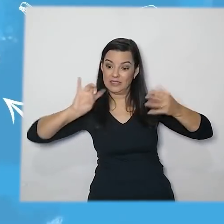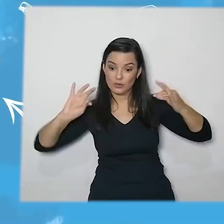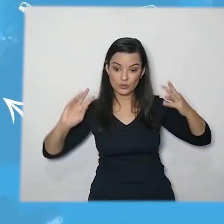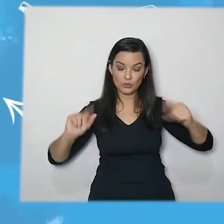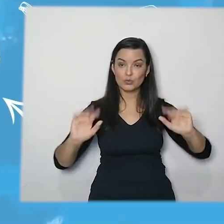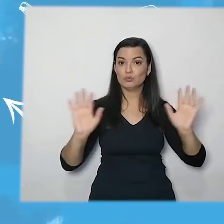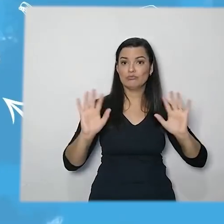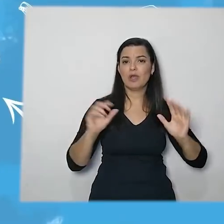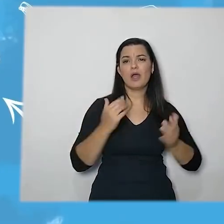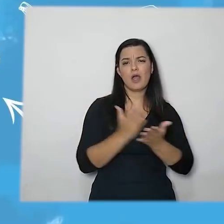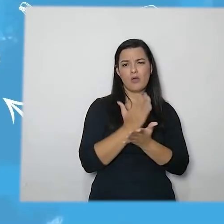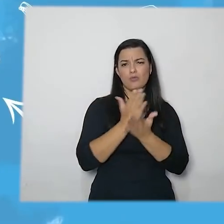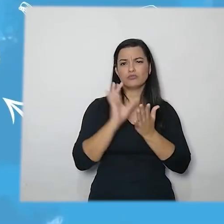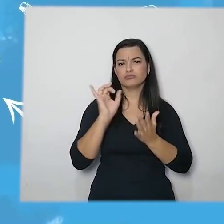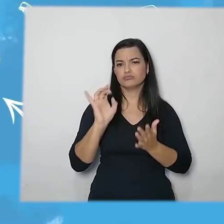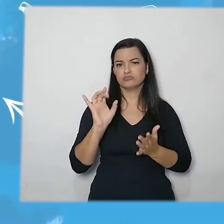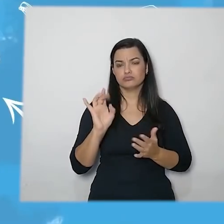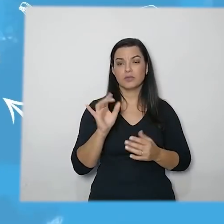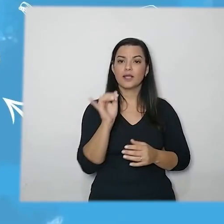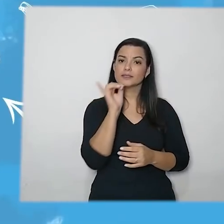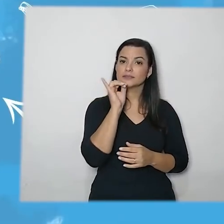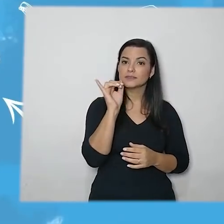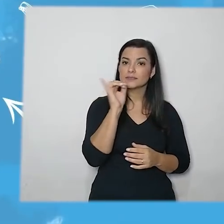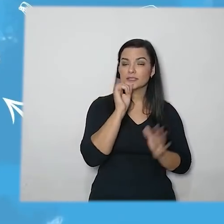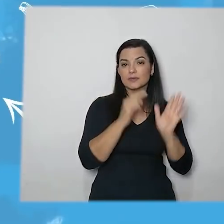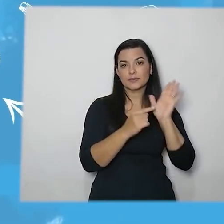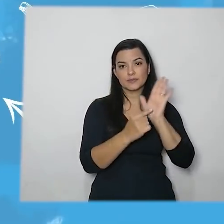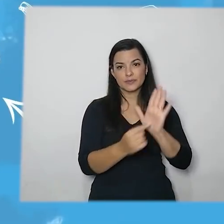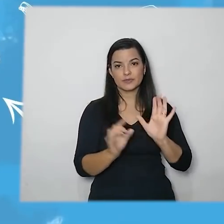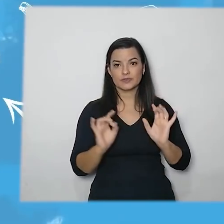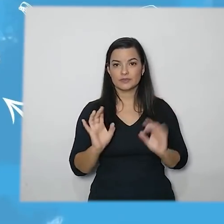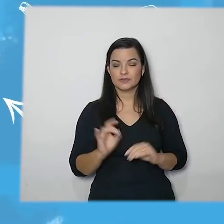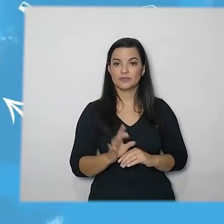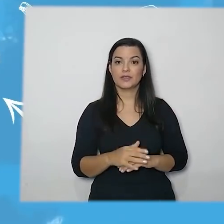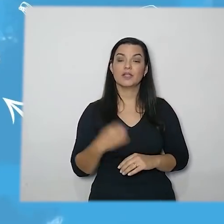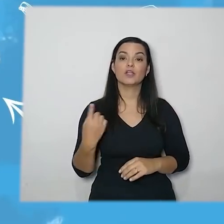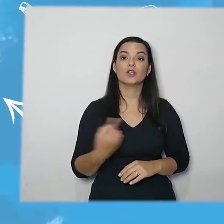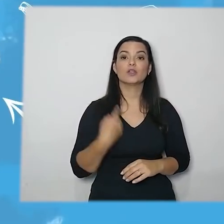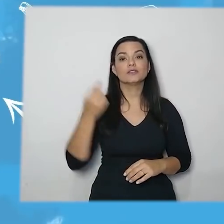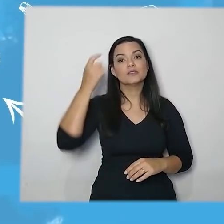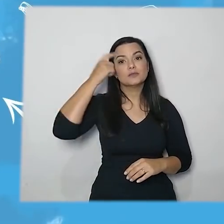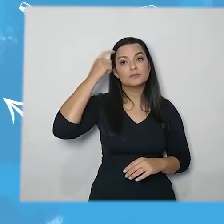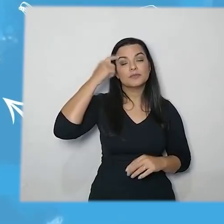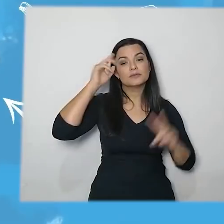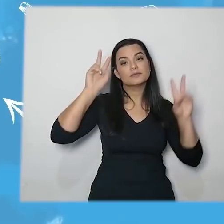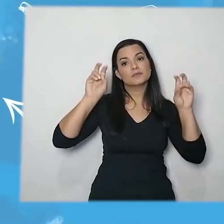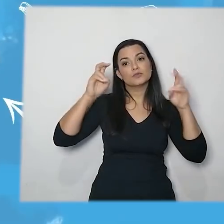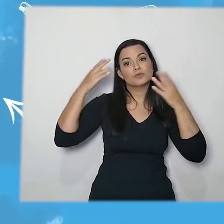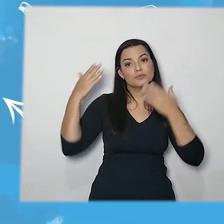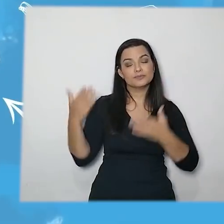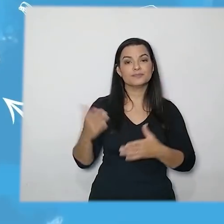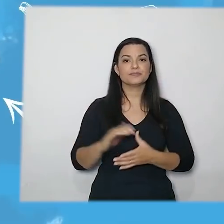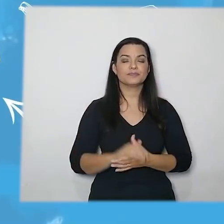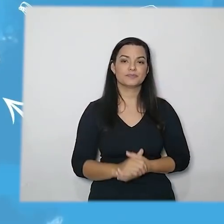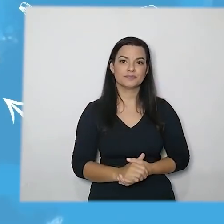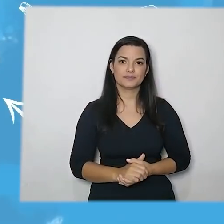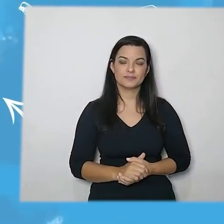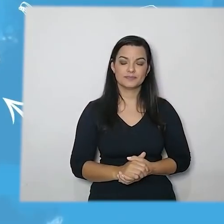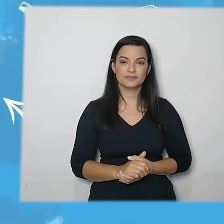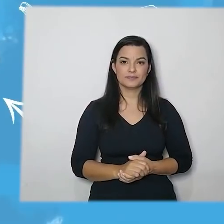tudo sendo contemplado. São apenas alguns exemplos para que nós possamos pensar sobre o assunto, tá